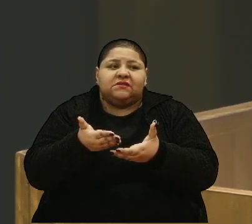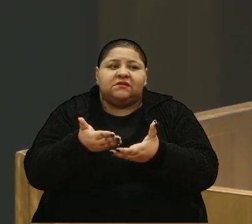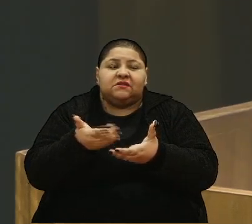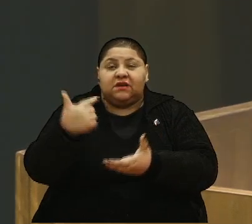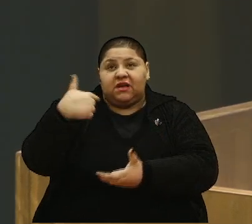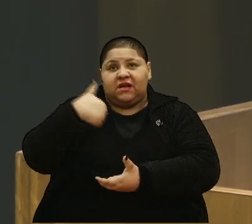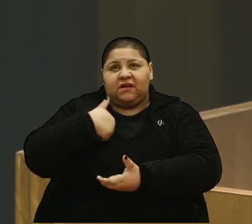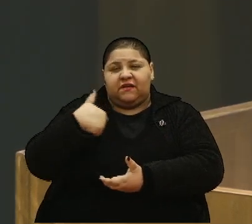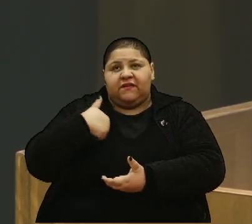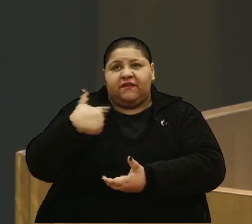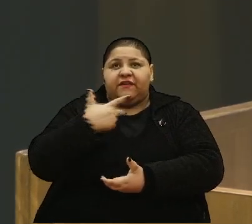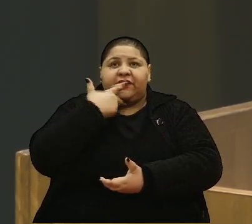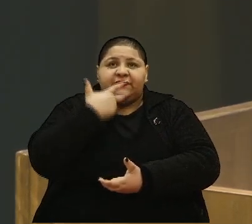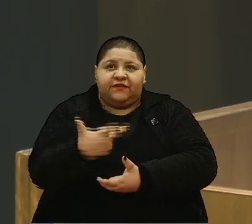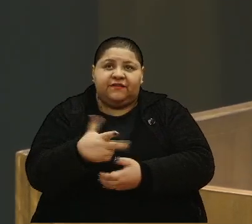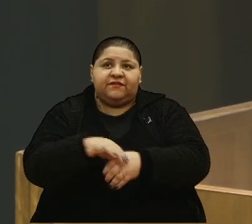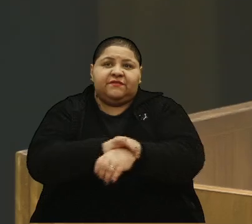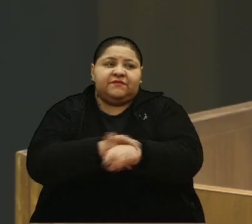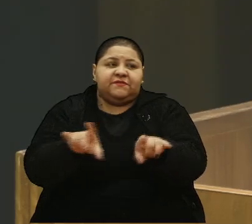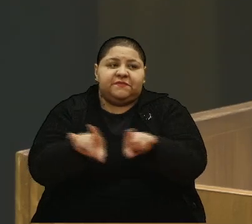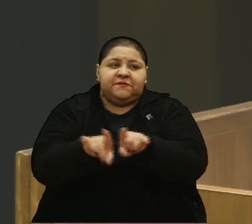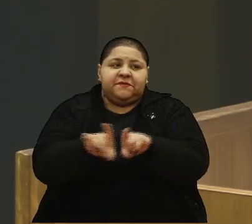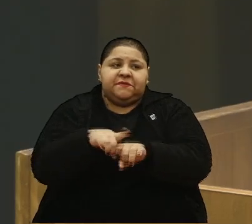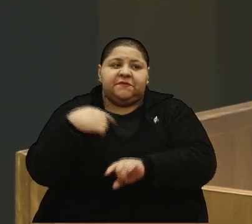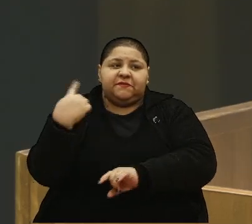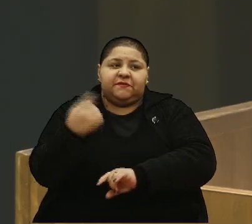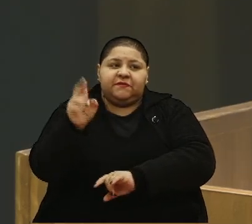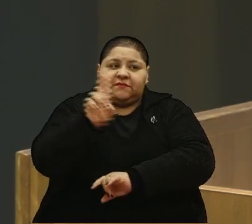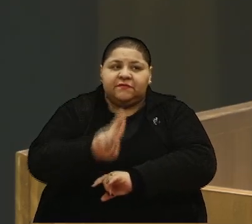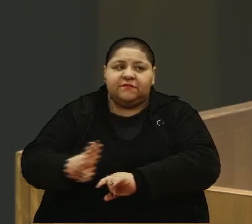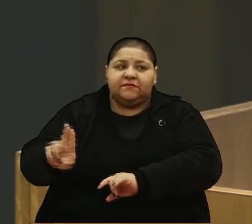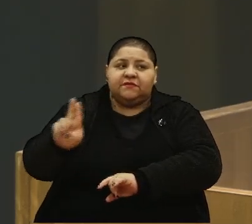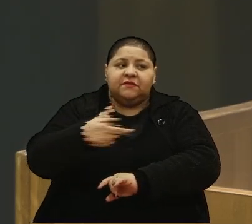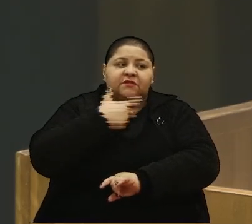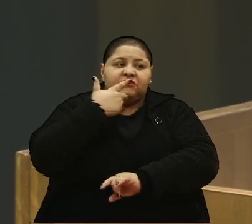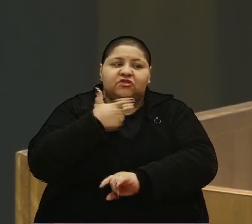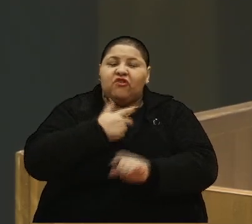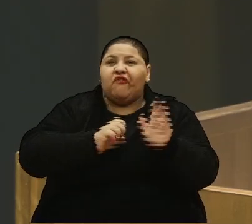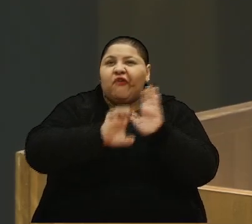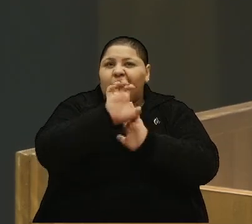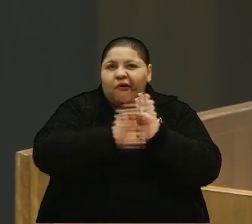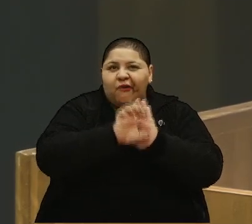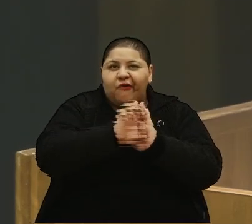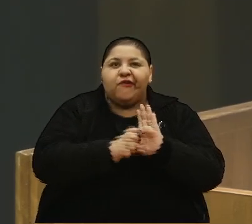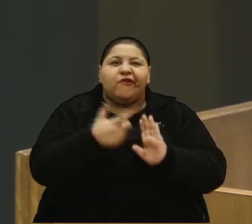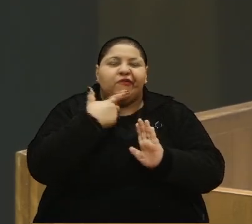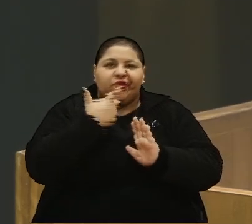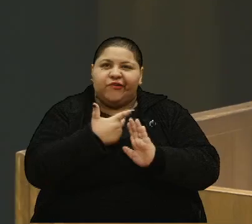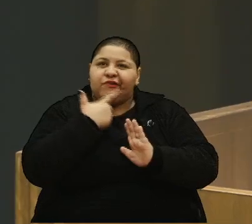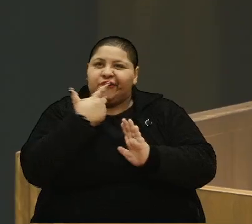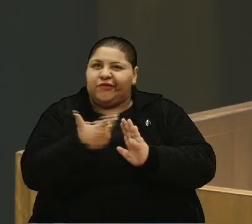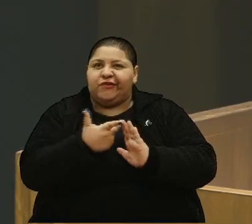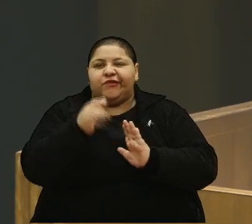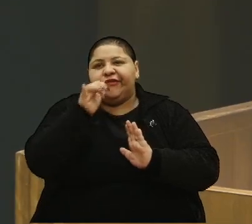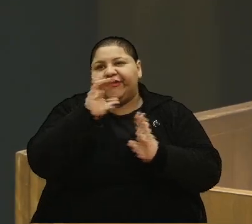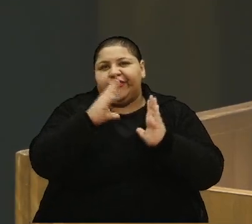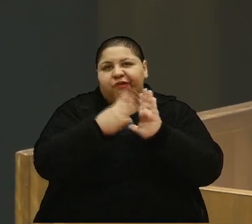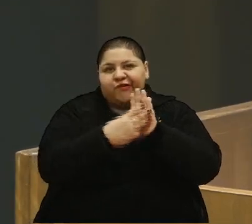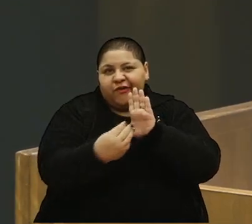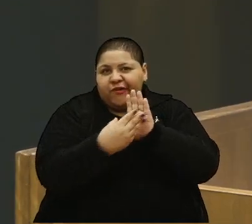eu, quando ouvi a fala do vereador Rafael, e ele usou, nem só citou os evangélicos, ele citou o exemplo,